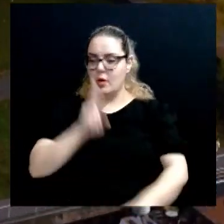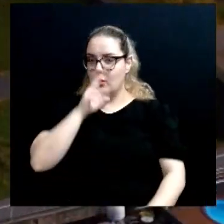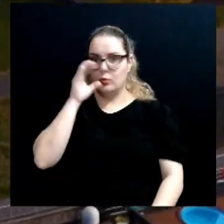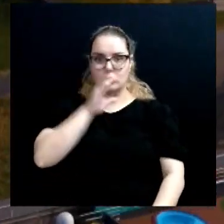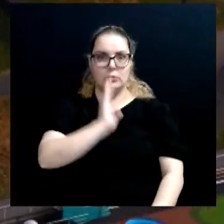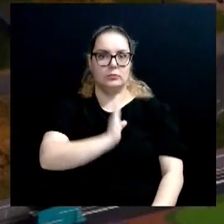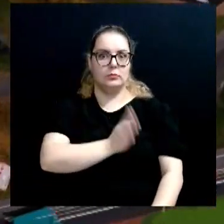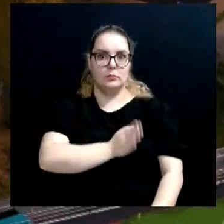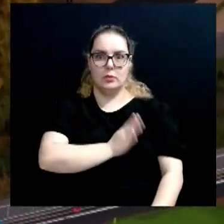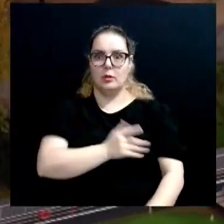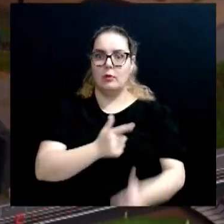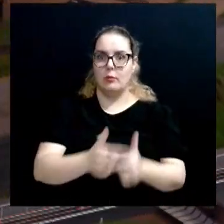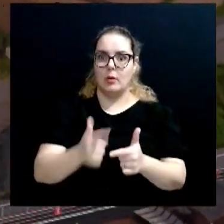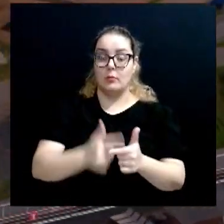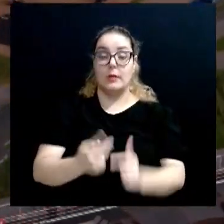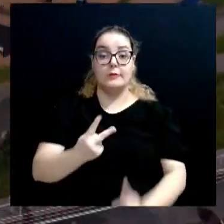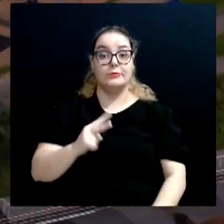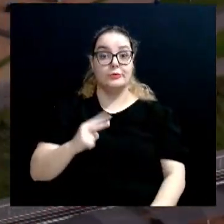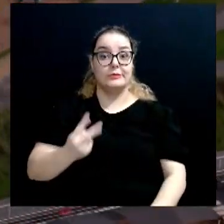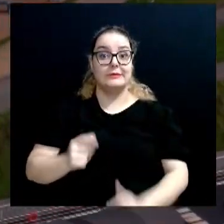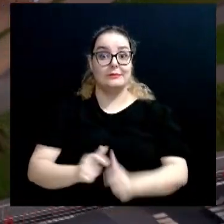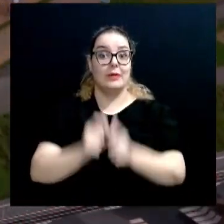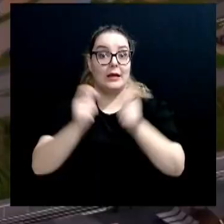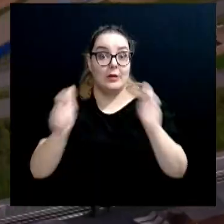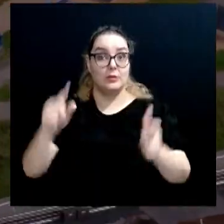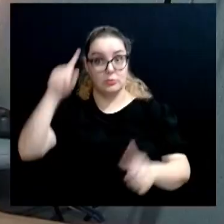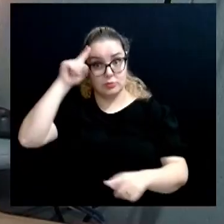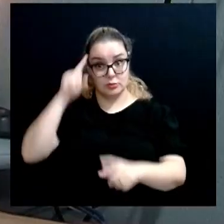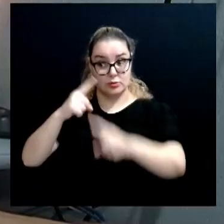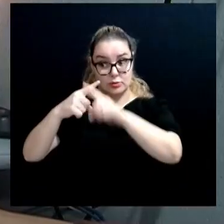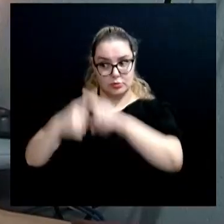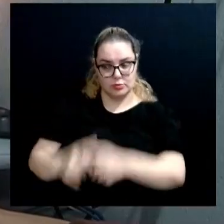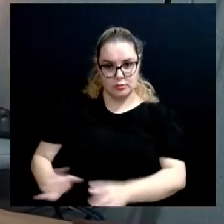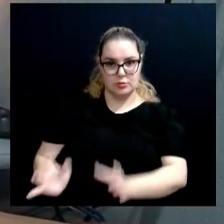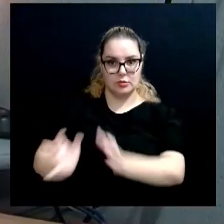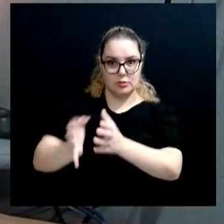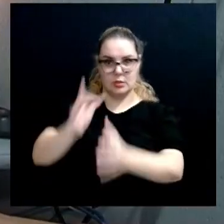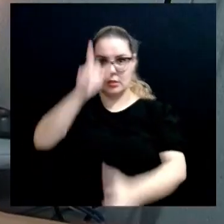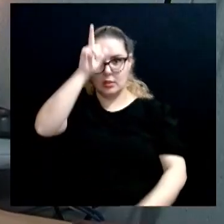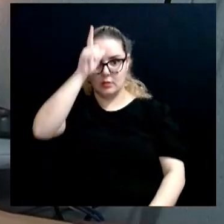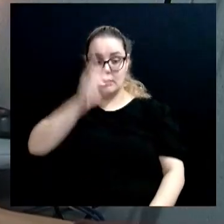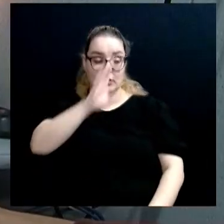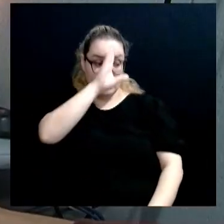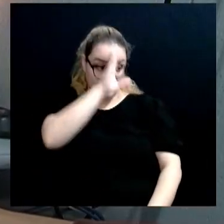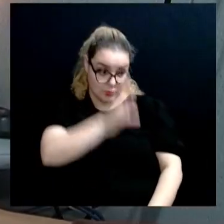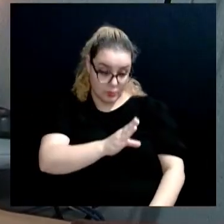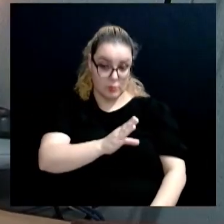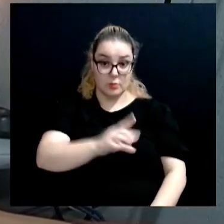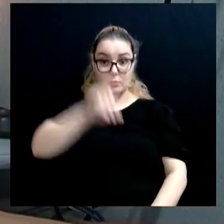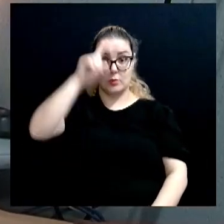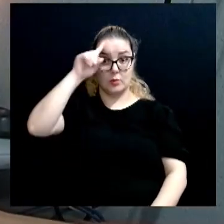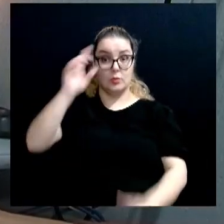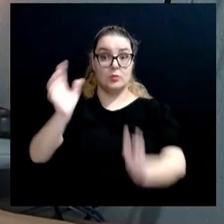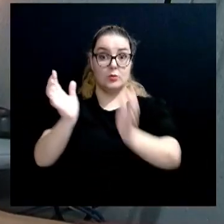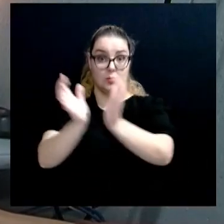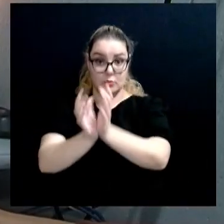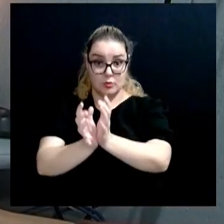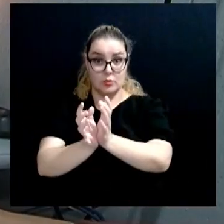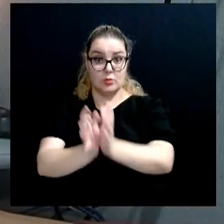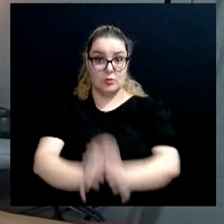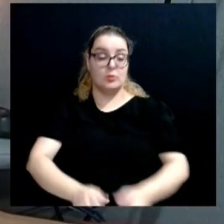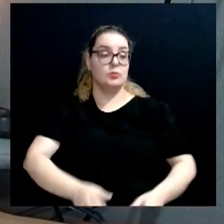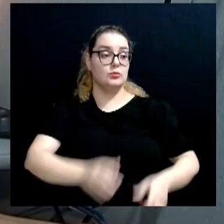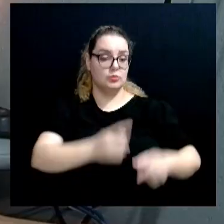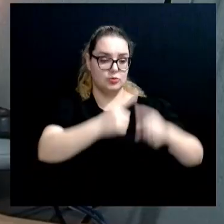foi 2 vezes maior nos dias de jogos da seleção alemã. Principalmente nos dias de jogo da Alemanha e nos